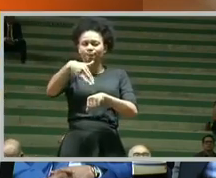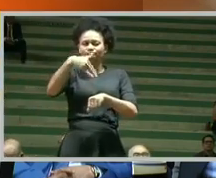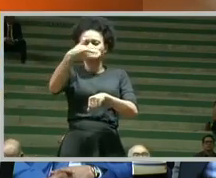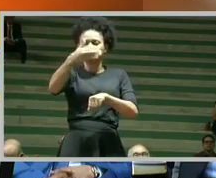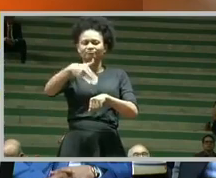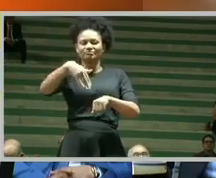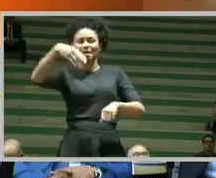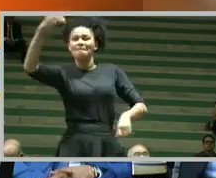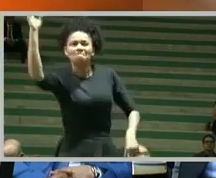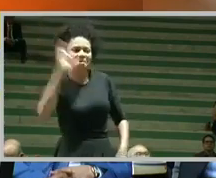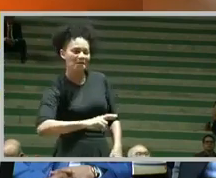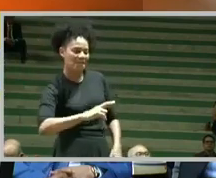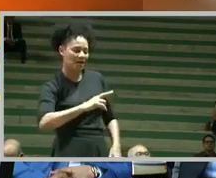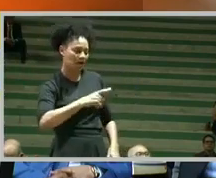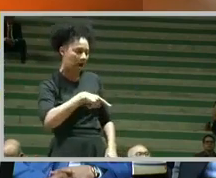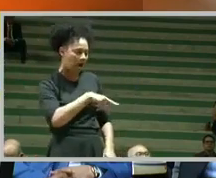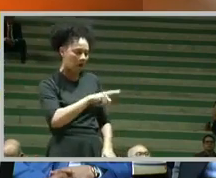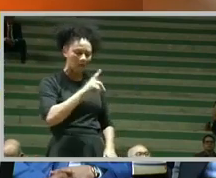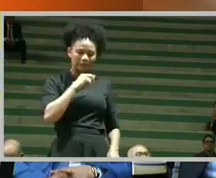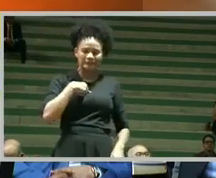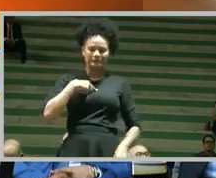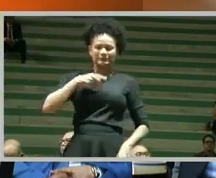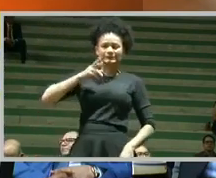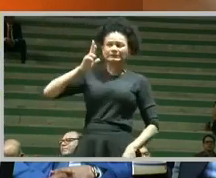porque agora eles também estão dizendo: